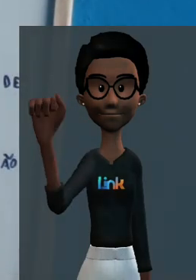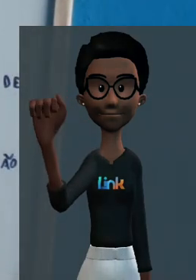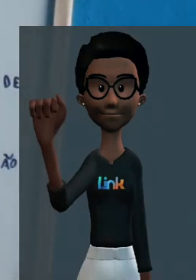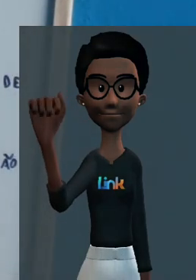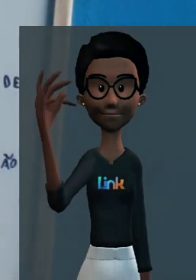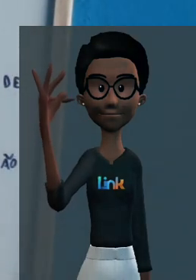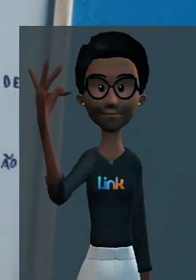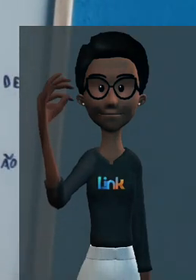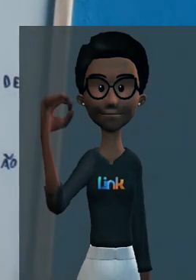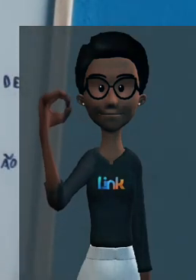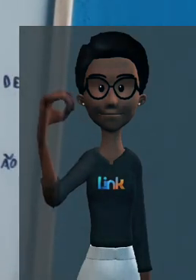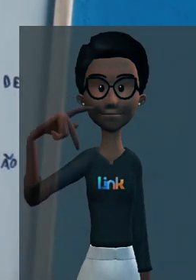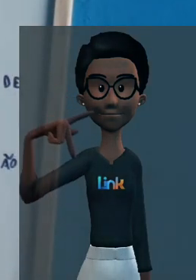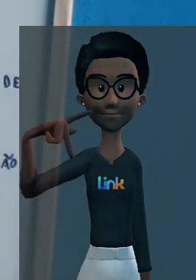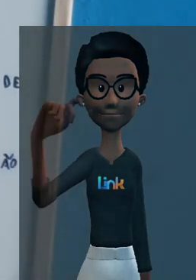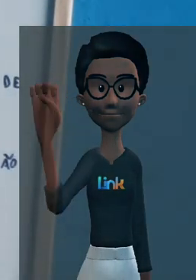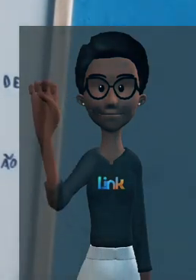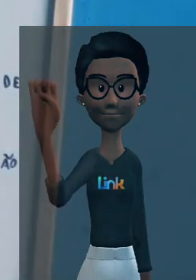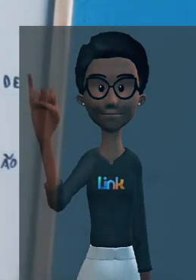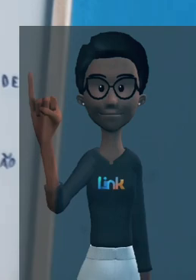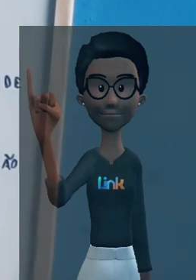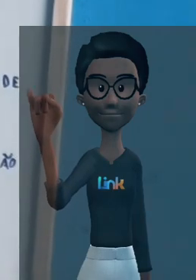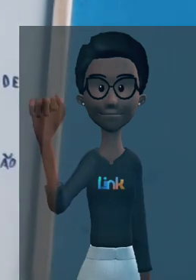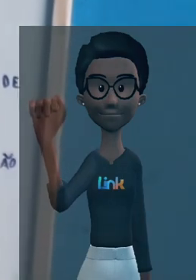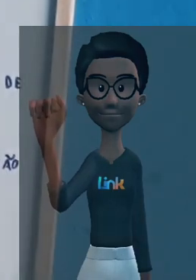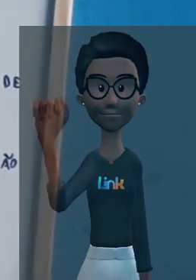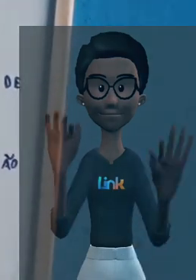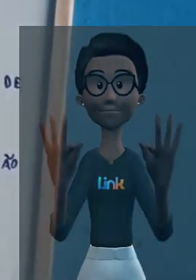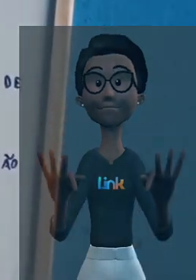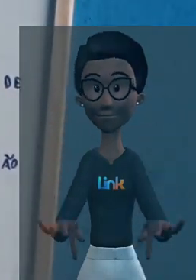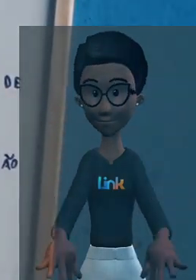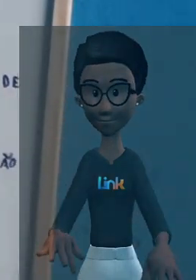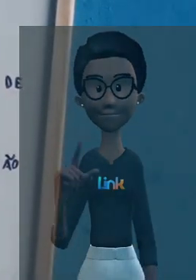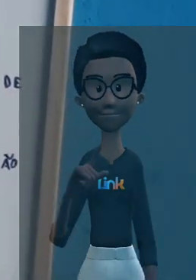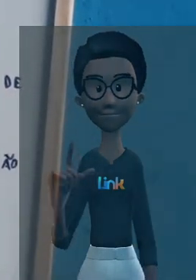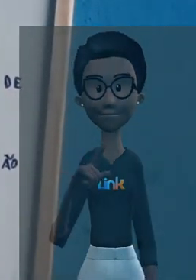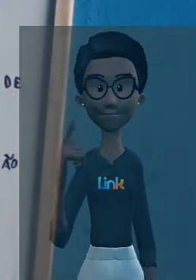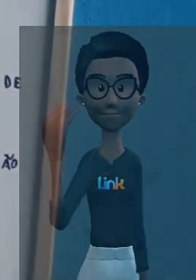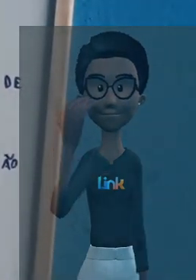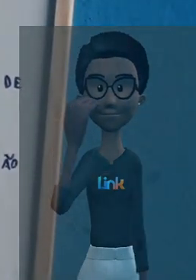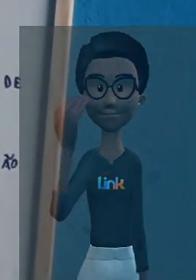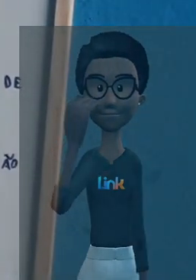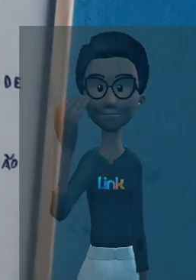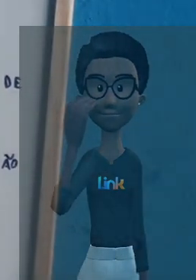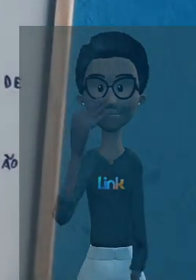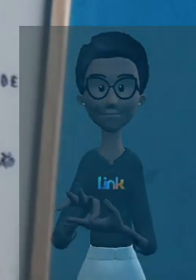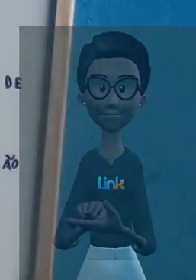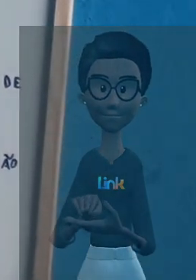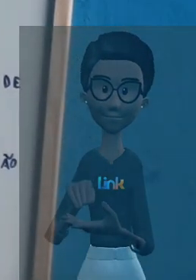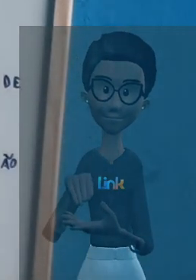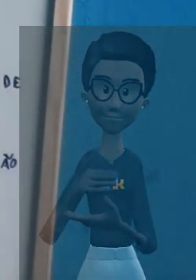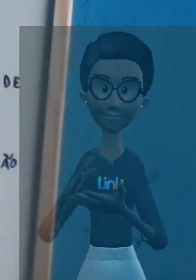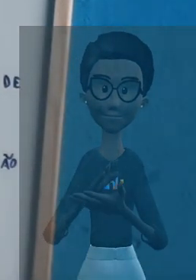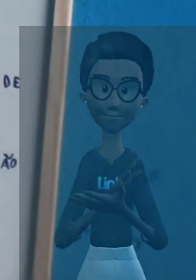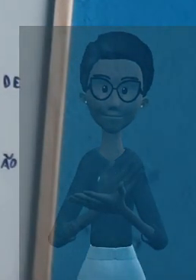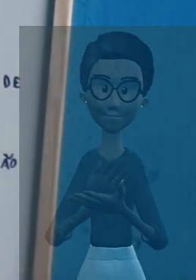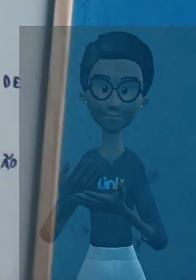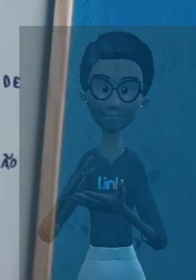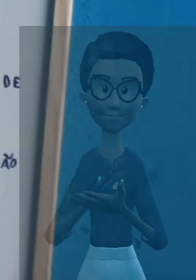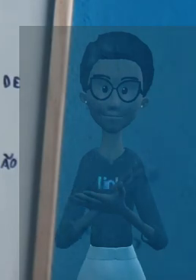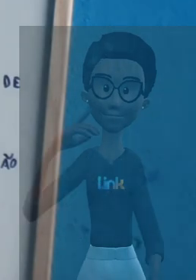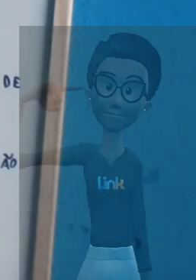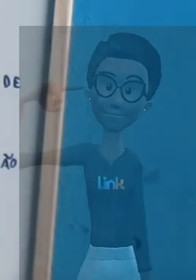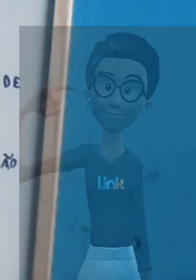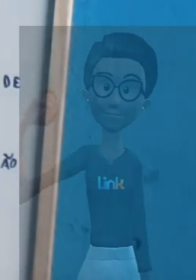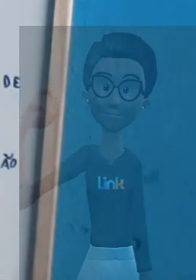a onomatopeia, que é muito comum em quadrinhos. É uma tentativa de imitar um som. Exemplo, eu ouvi